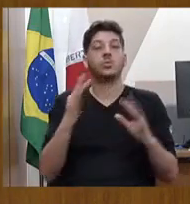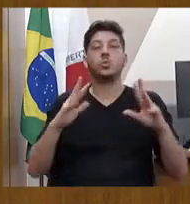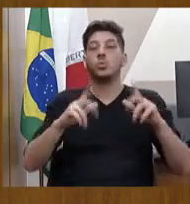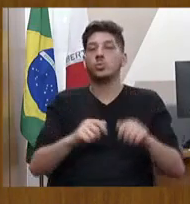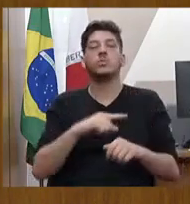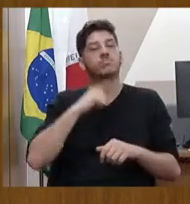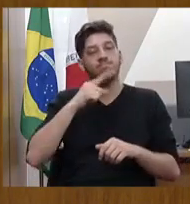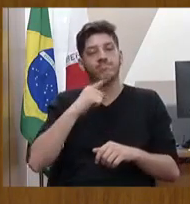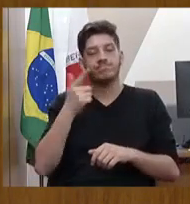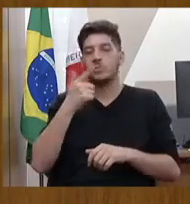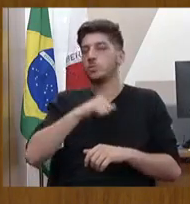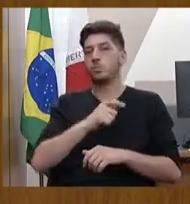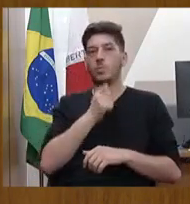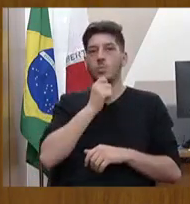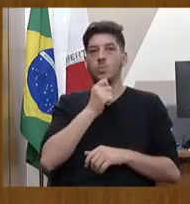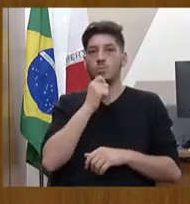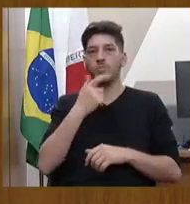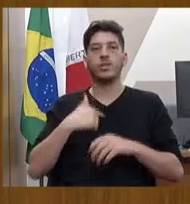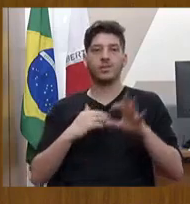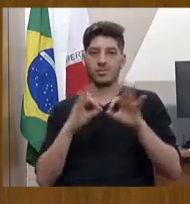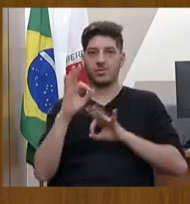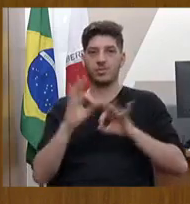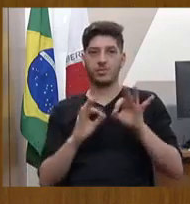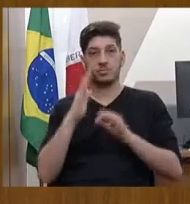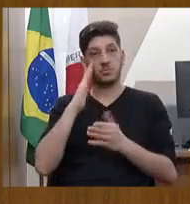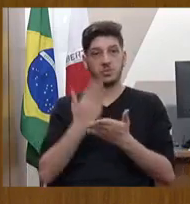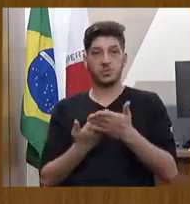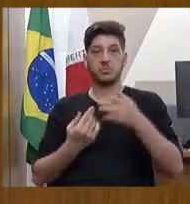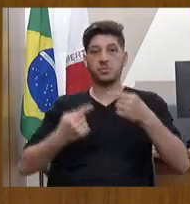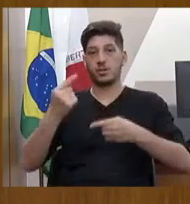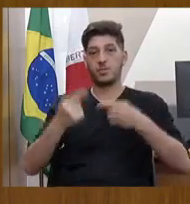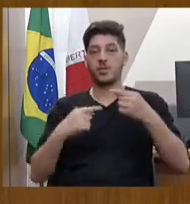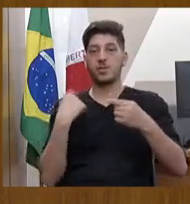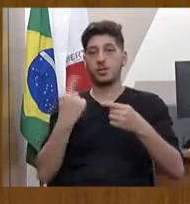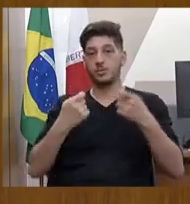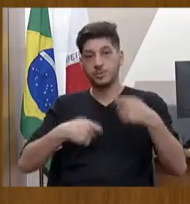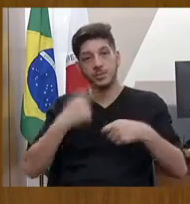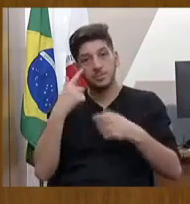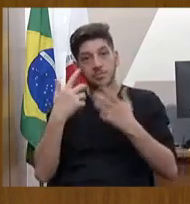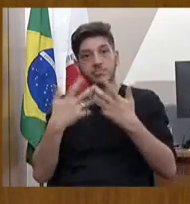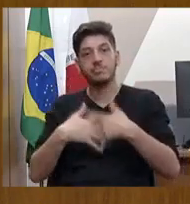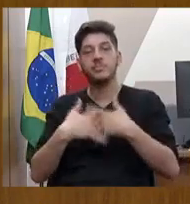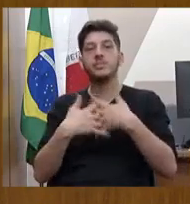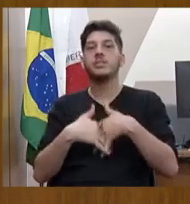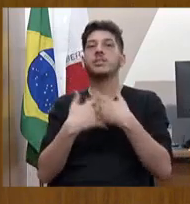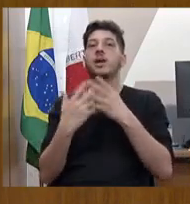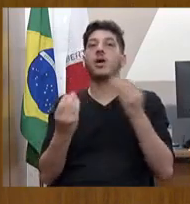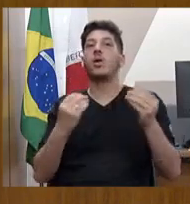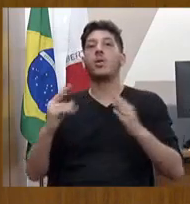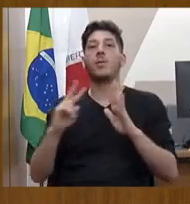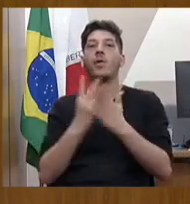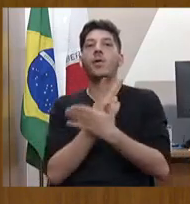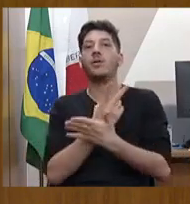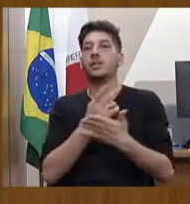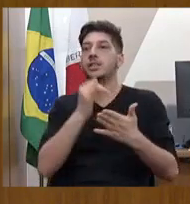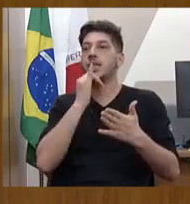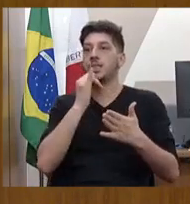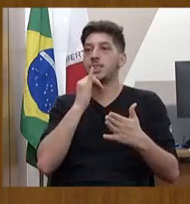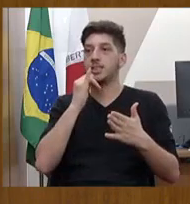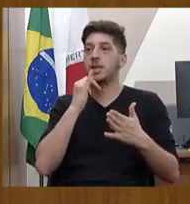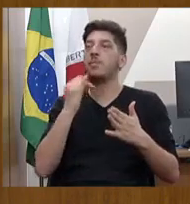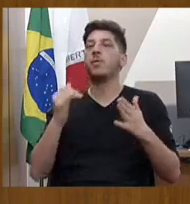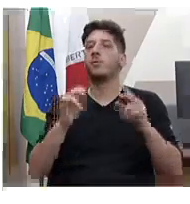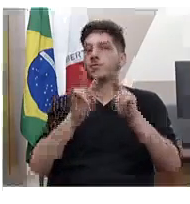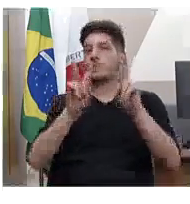ponto é Acredito que para o debate a gente Deva levar em consideração as questões postas aqui